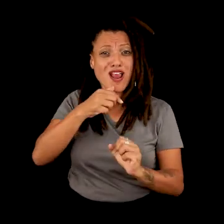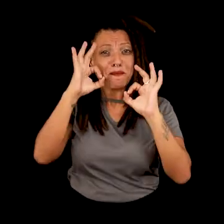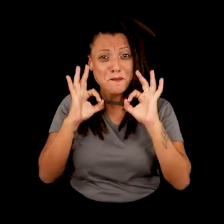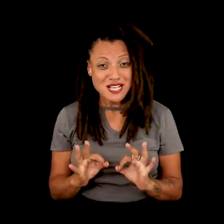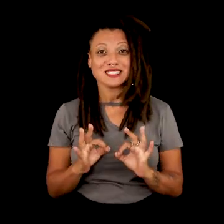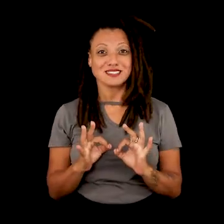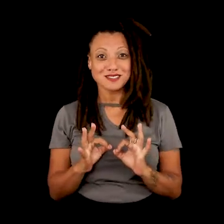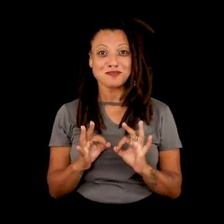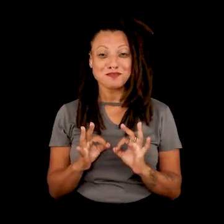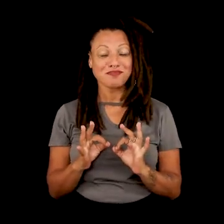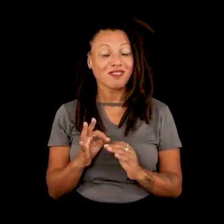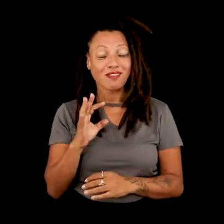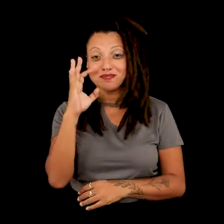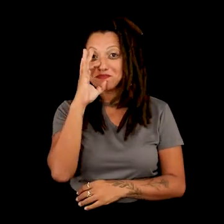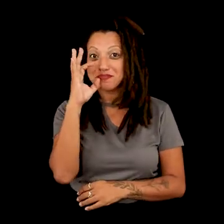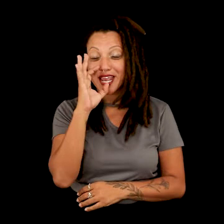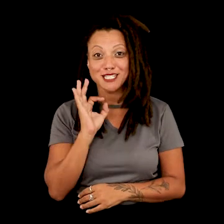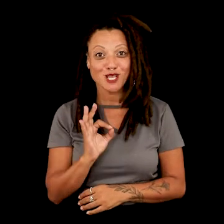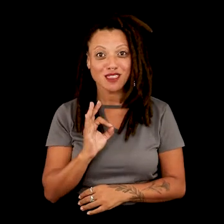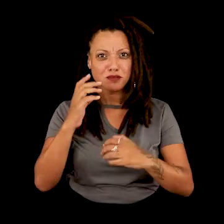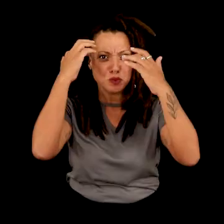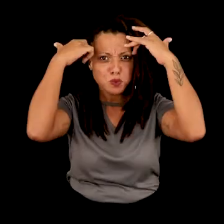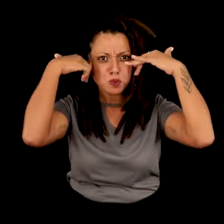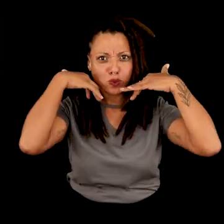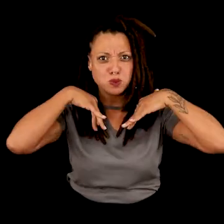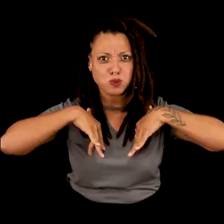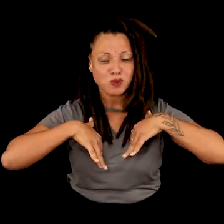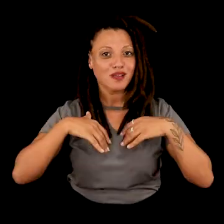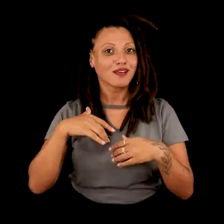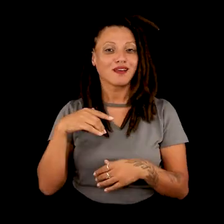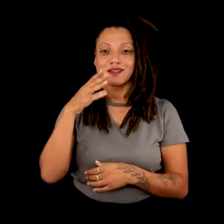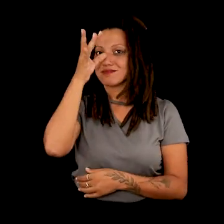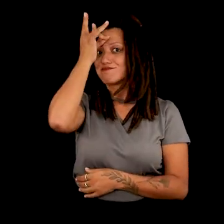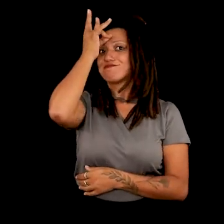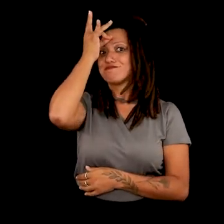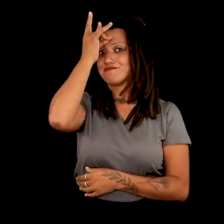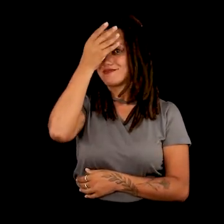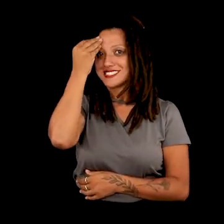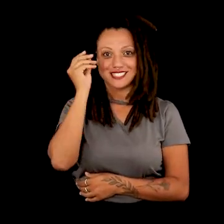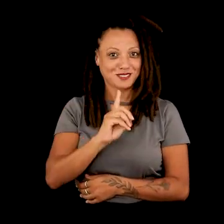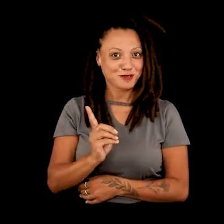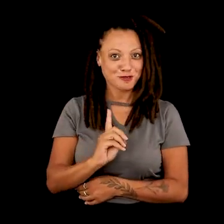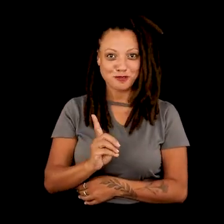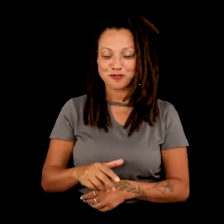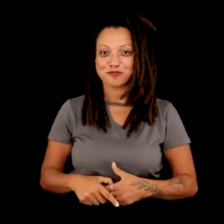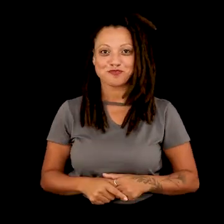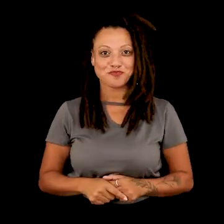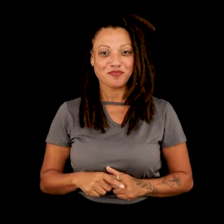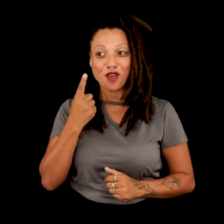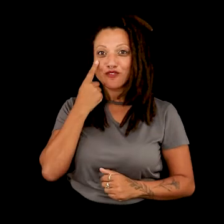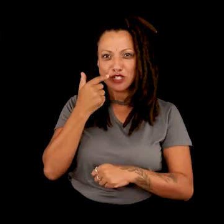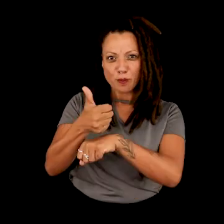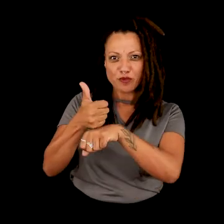mesmo. Foi impressionante. Eu nunca... Aquilo eu nunca esqueci. Quando eu vejo um